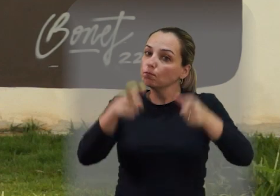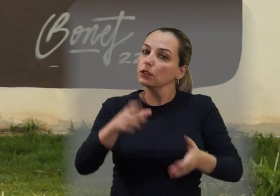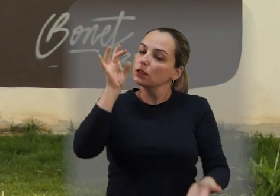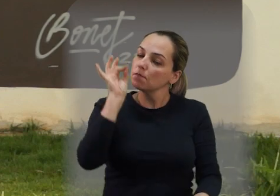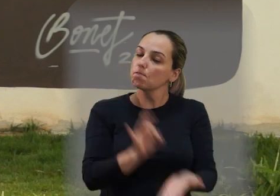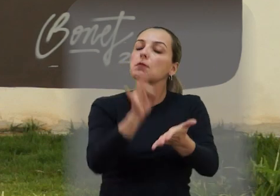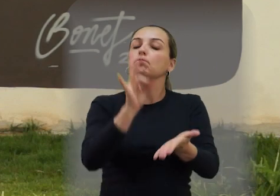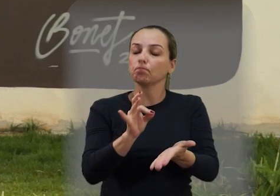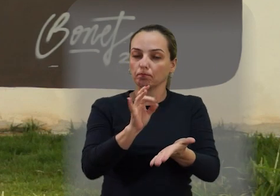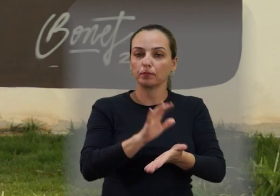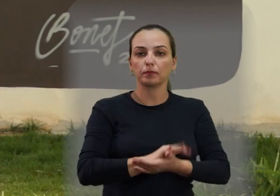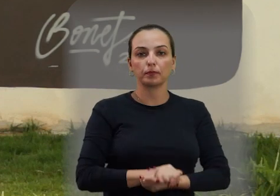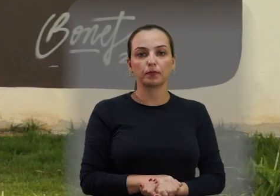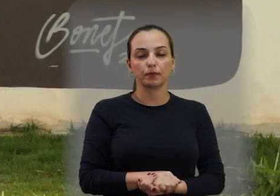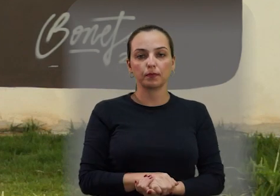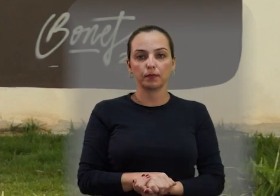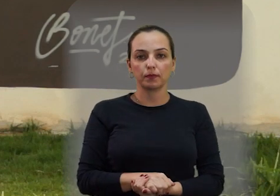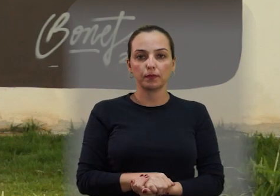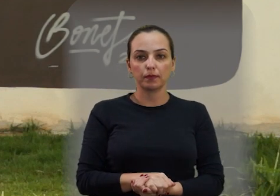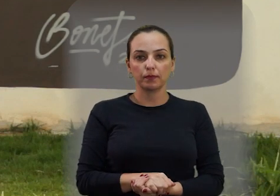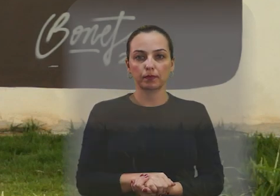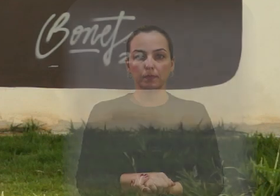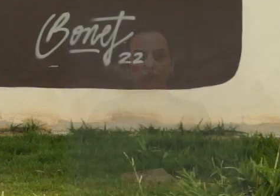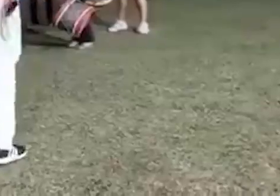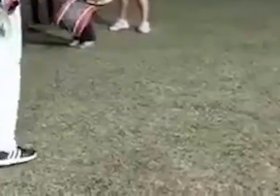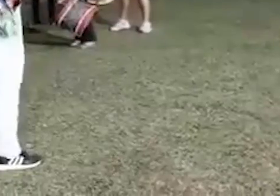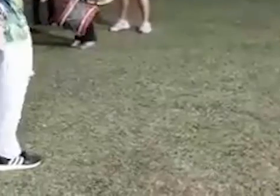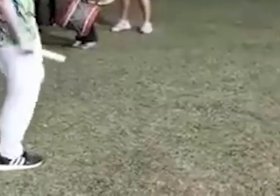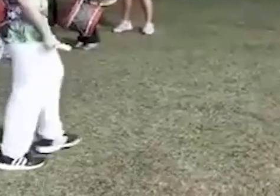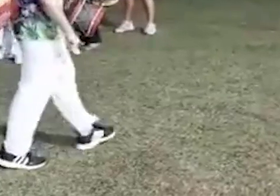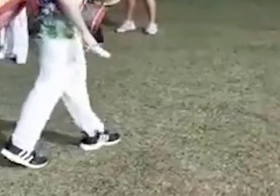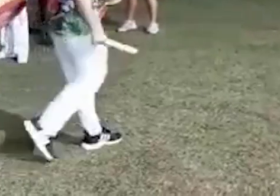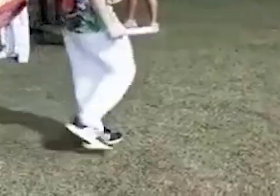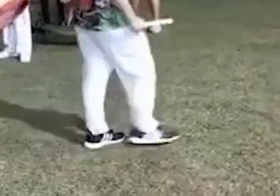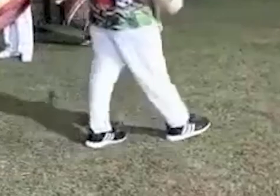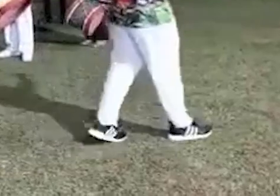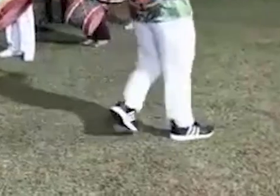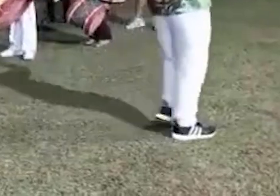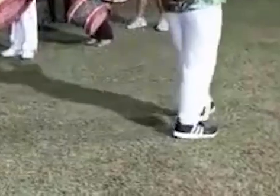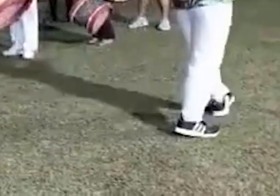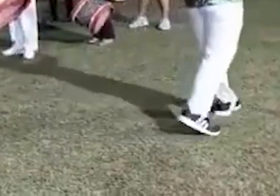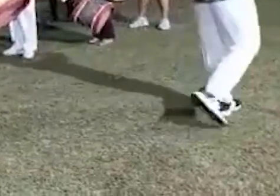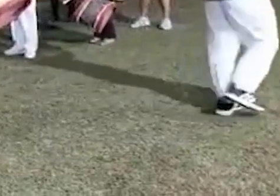cultural aqui do bairro que foi acolhida pelo espaço que hoje é a nossa casa.